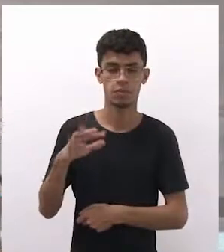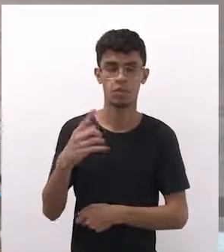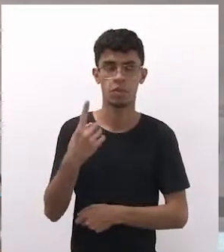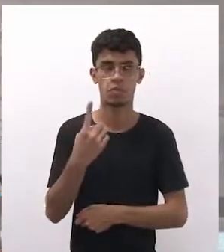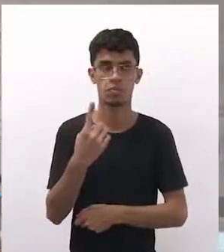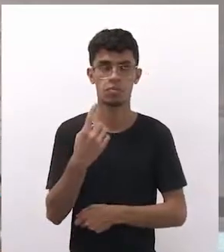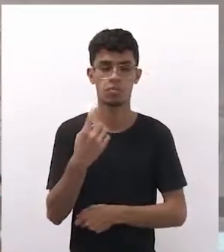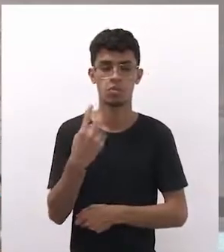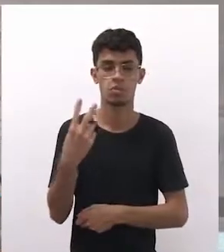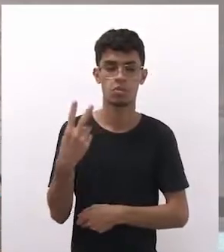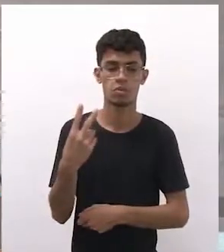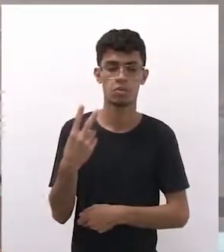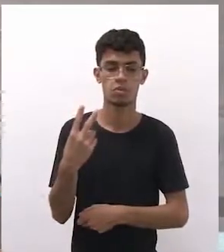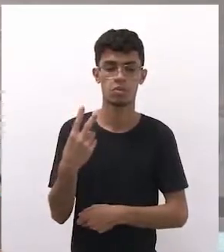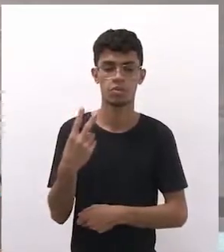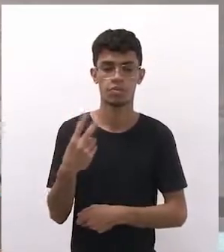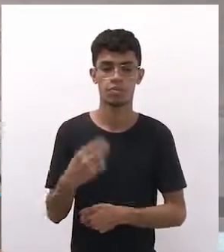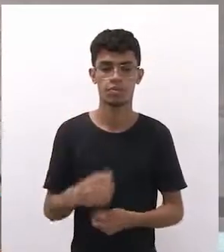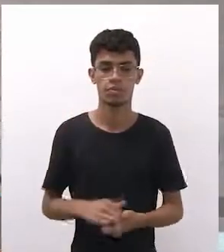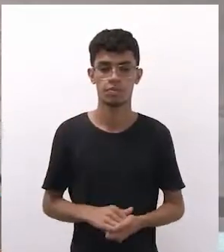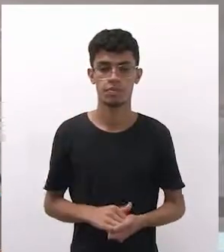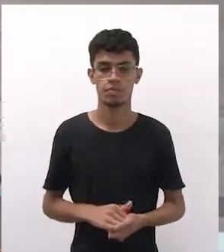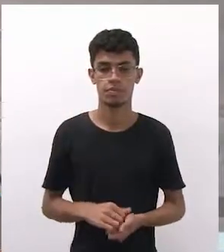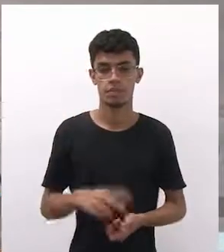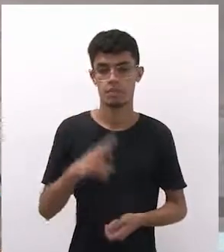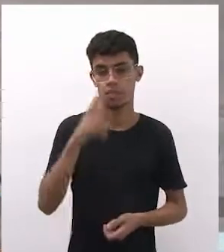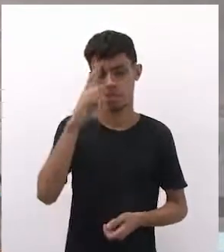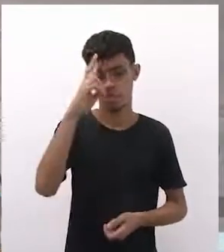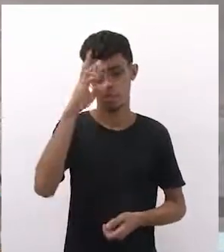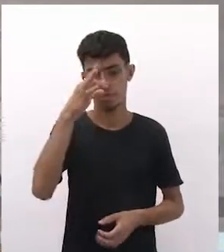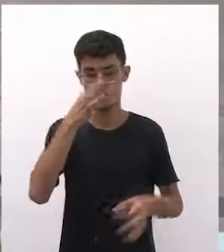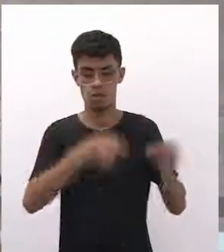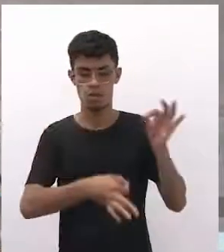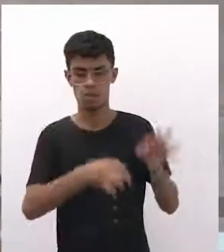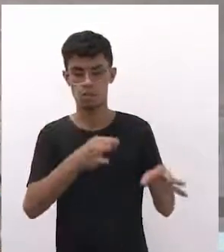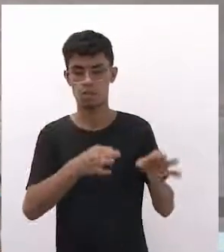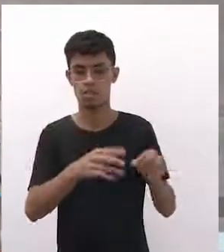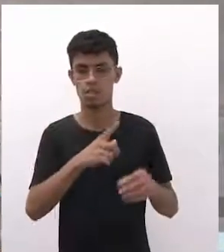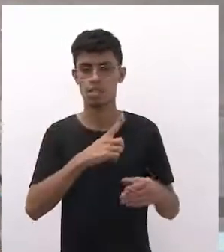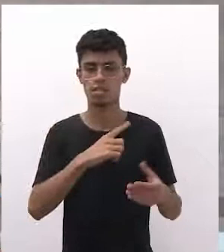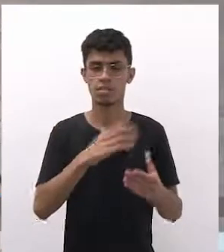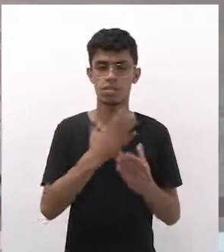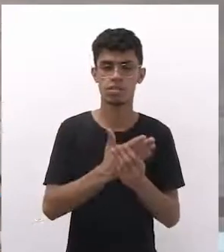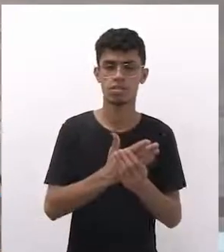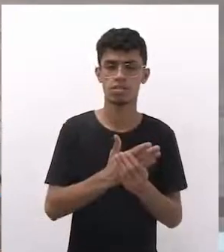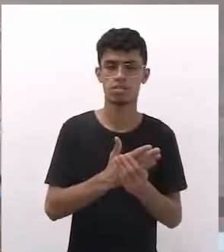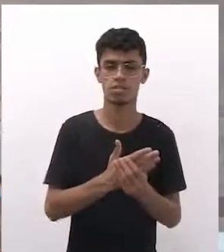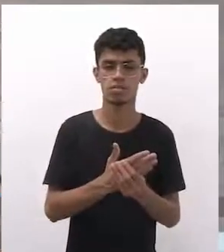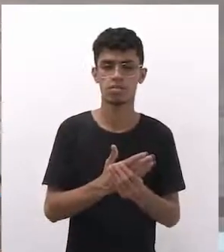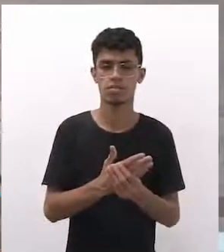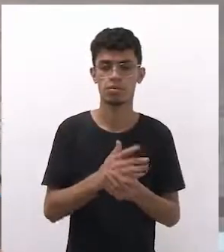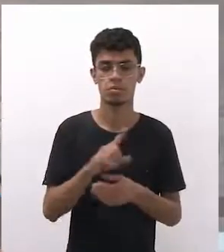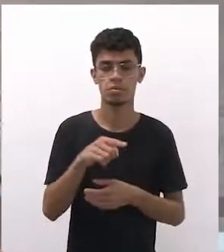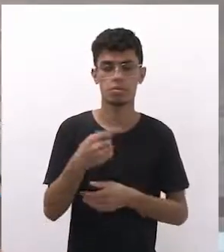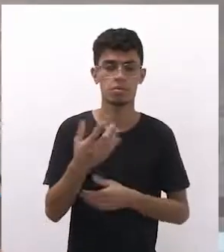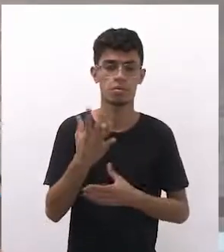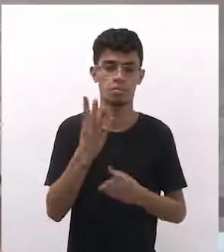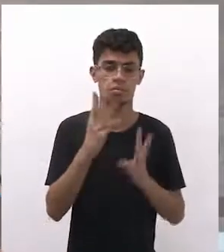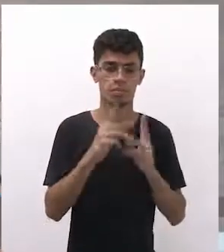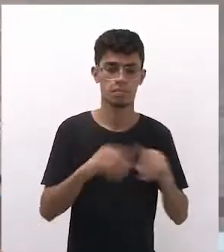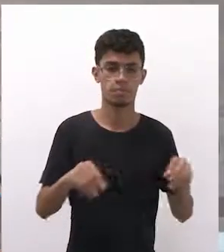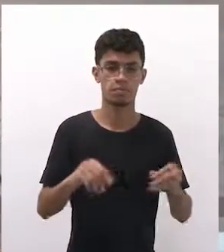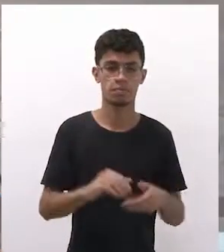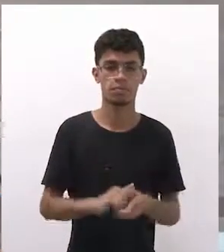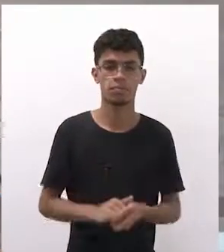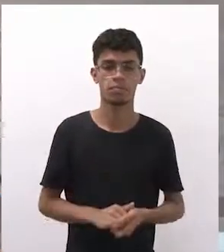dois. Um eu me lembro que eu julguei, o outro eu me lembro de pegar o processo, mas eu acho que nem a decisão nem acabou sendo minha.